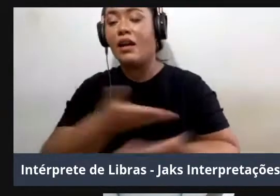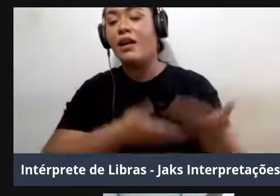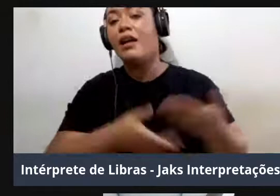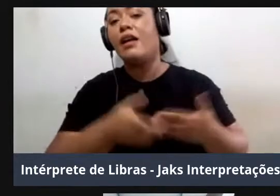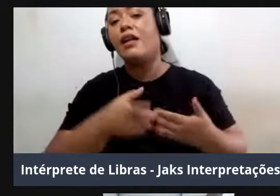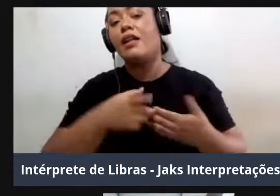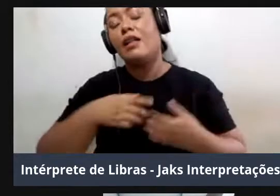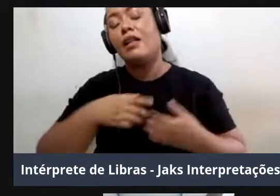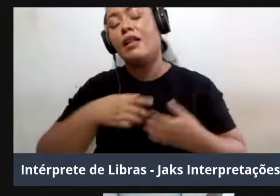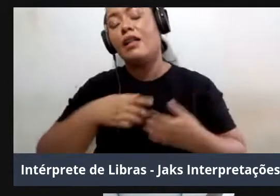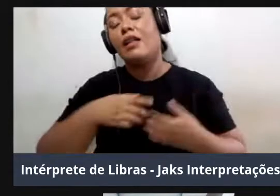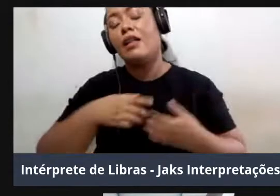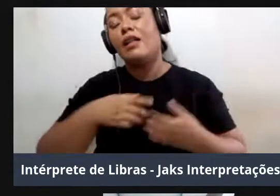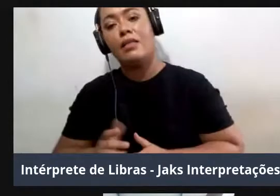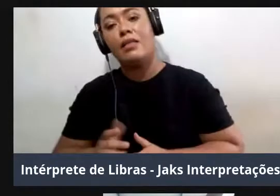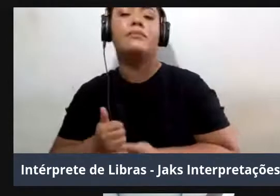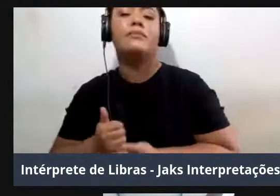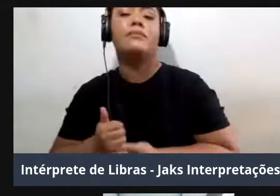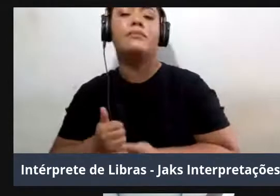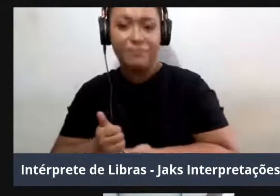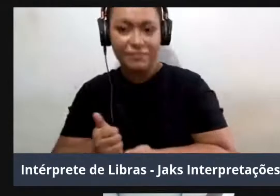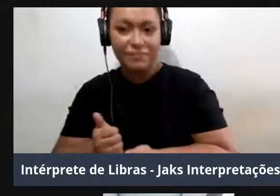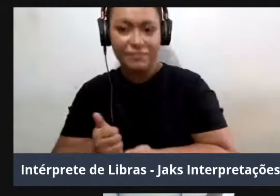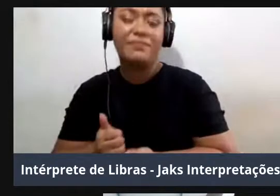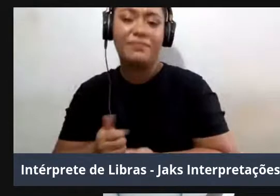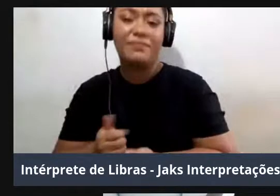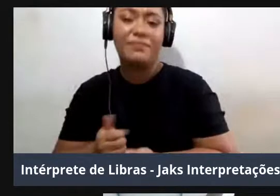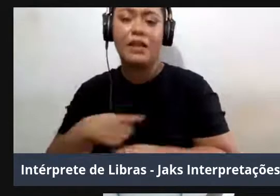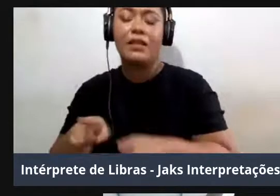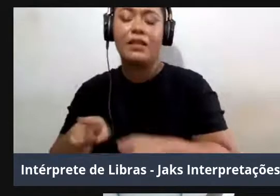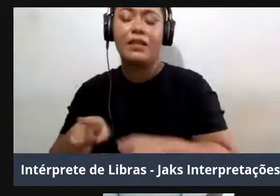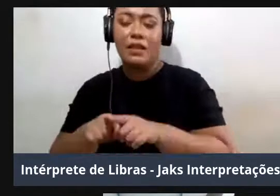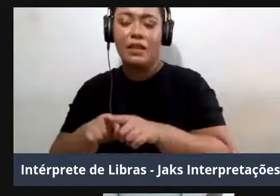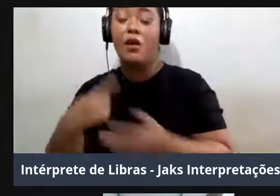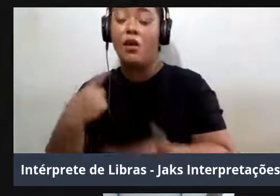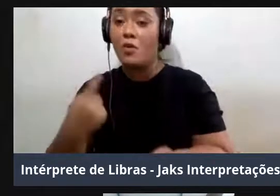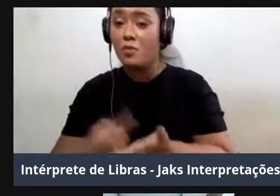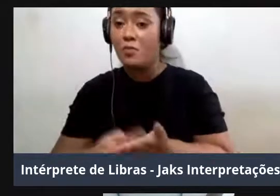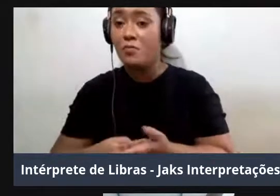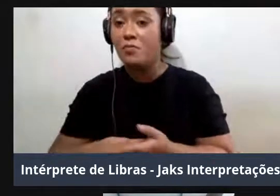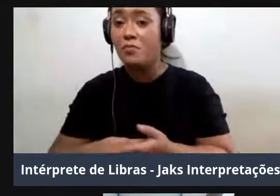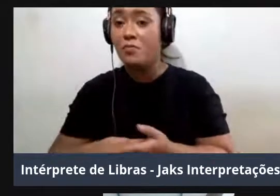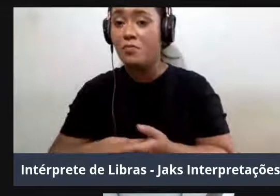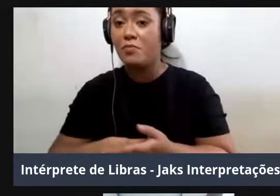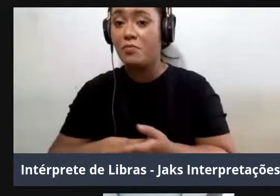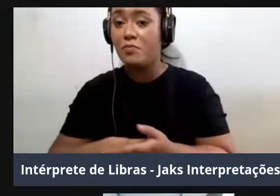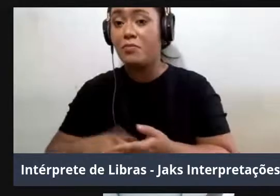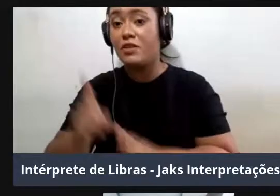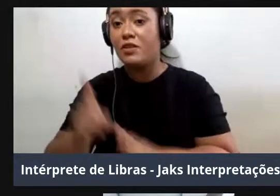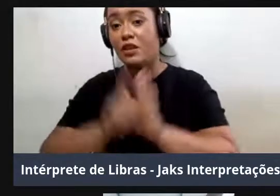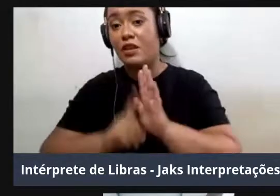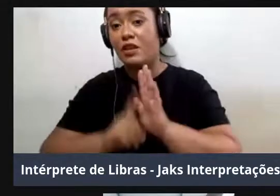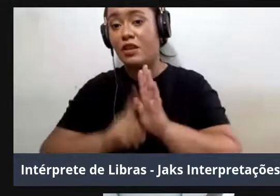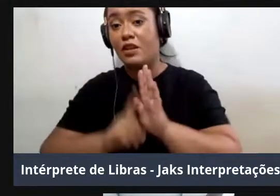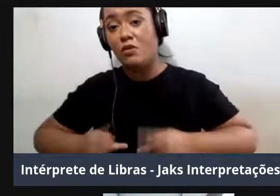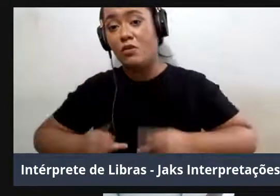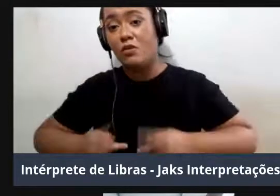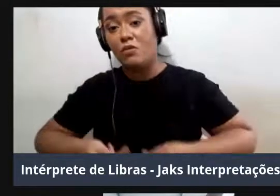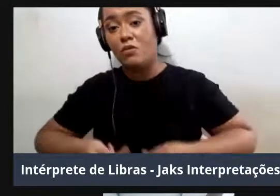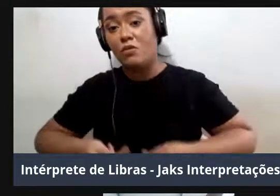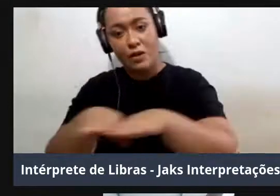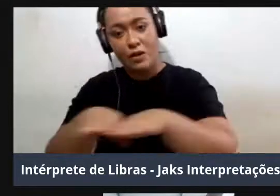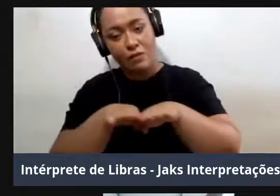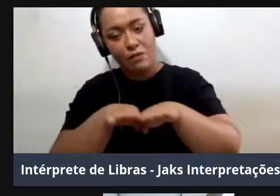direitos humanos, a equidade e com especificidades étnicas. Todas as recomendações são da